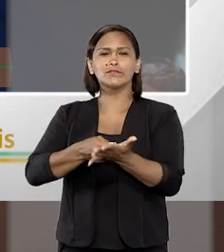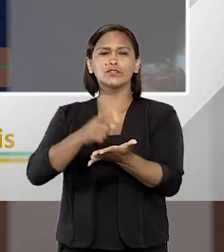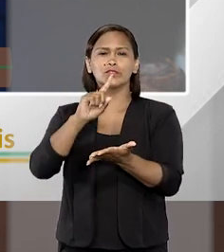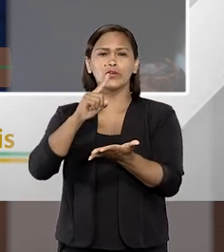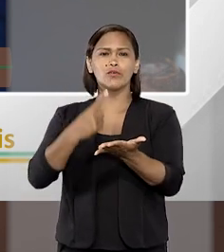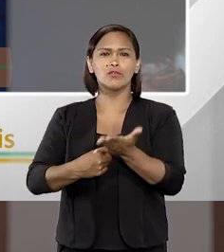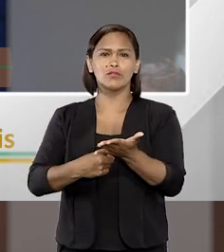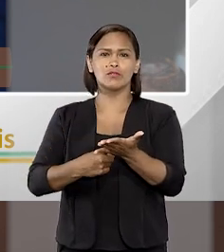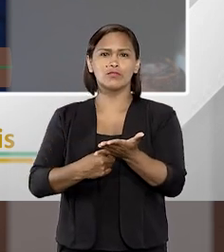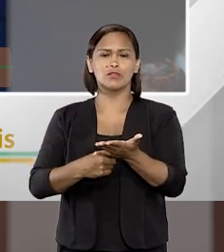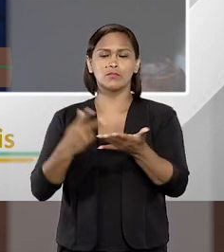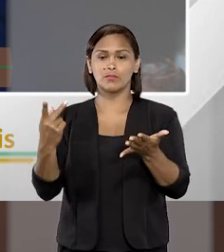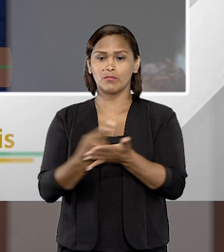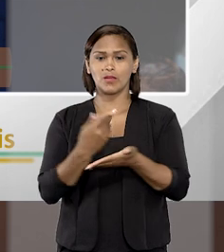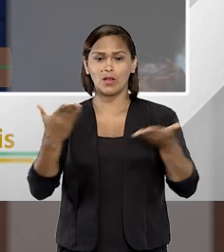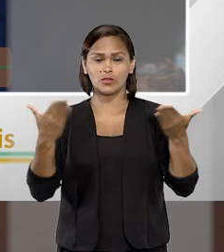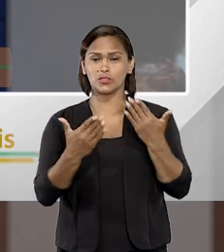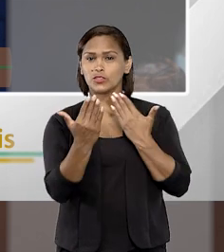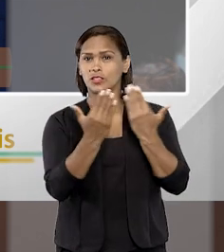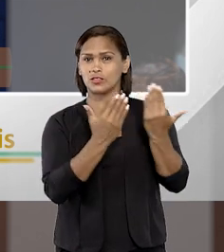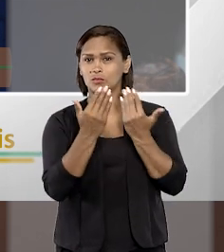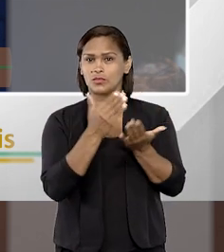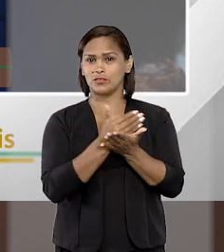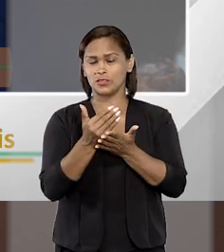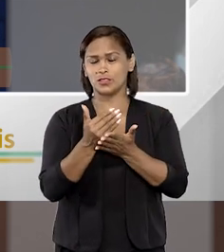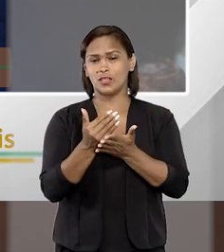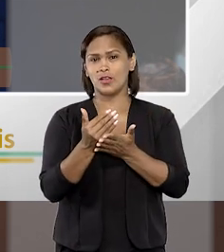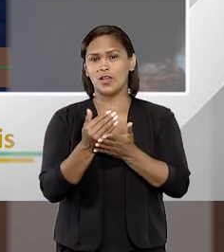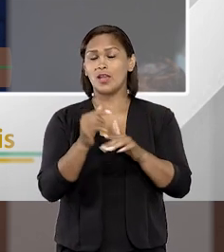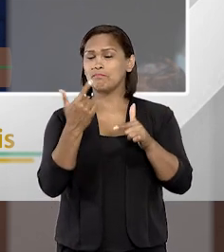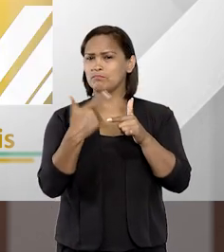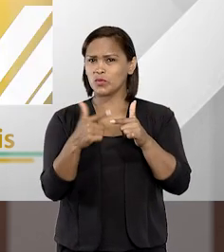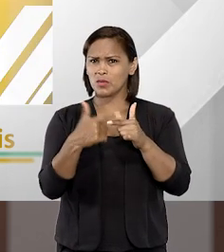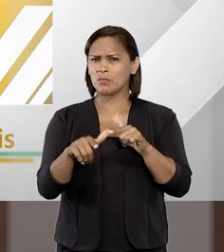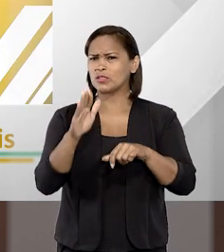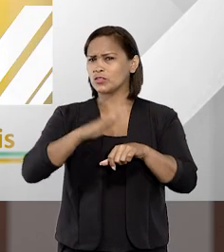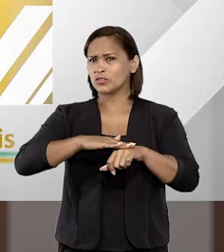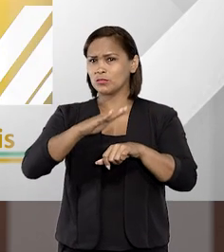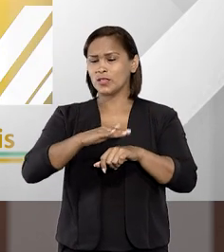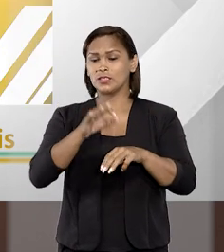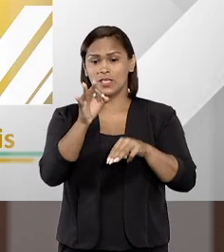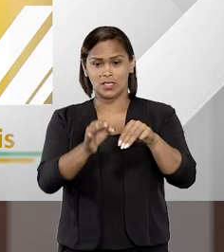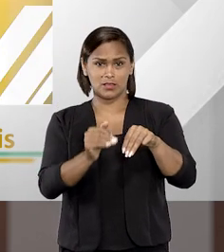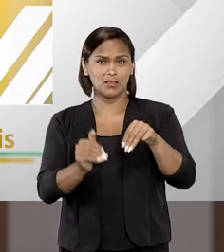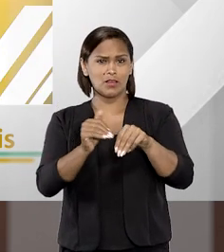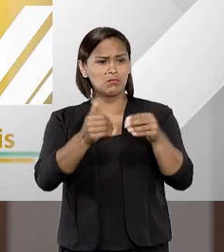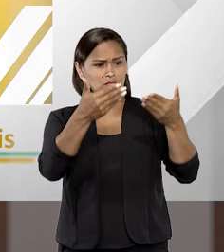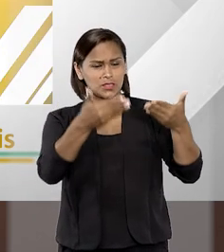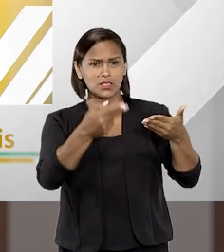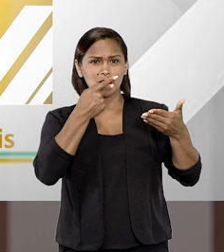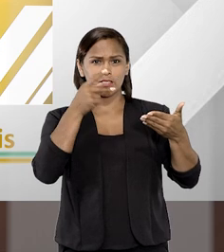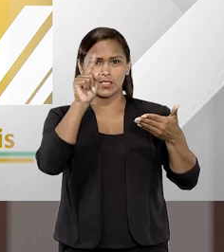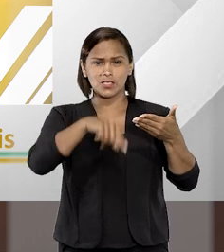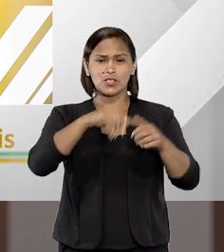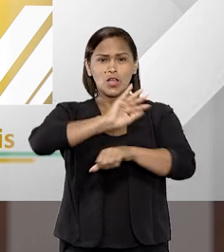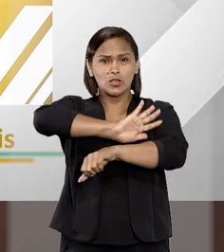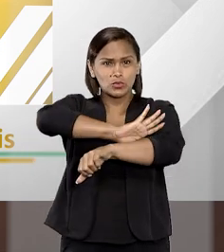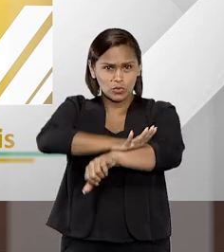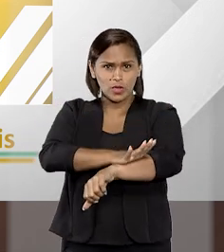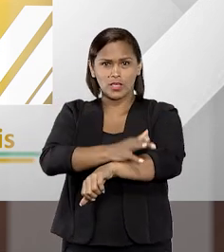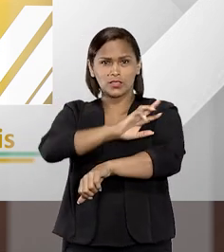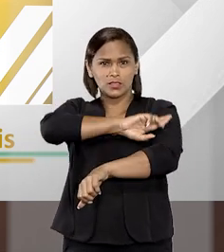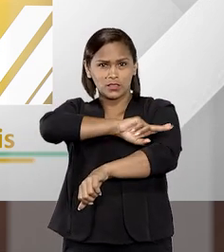desta suspeita Inicial É muito problemático então ministro Esquece essa questão do racismo